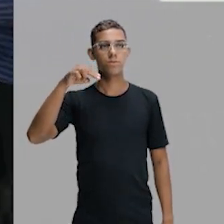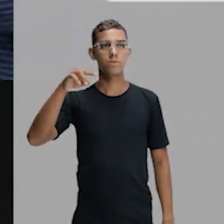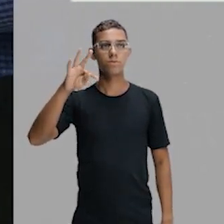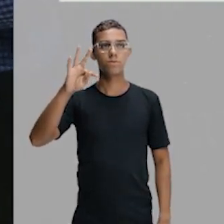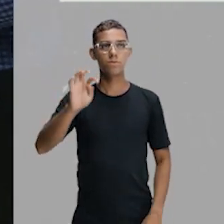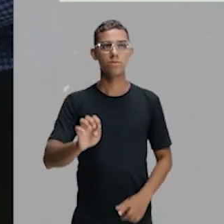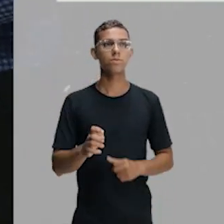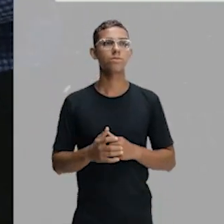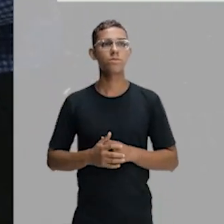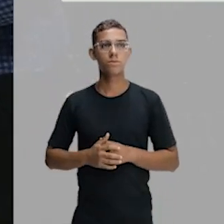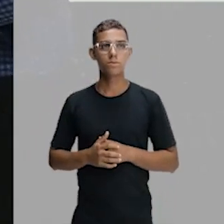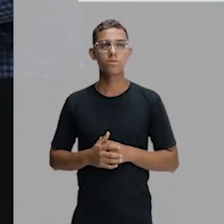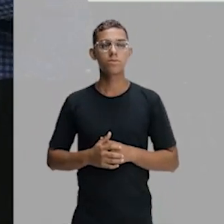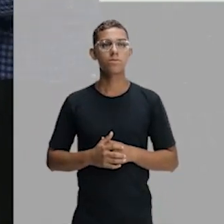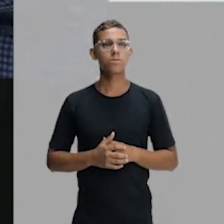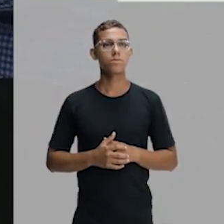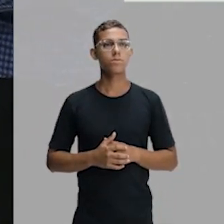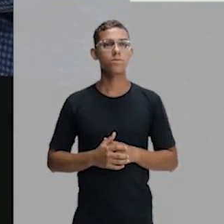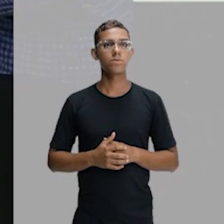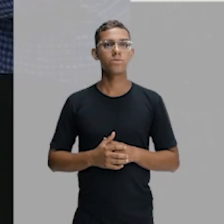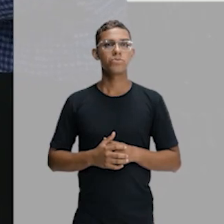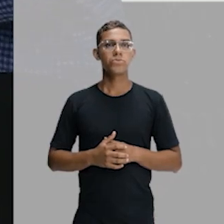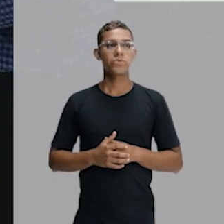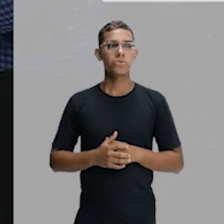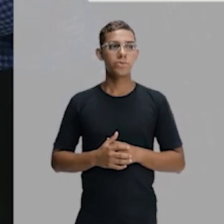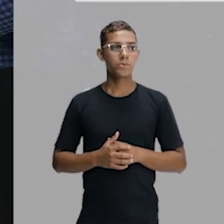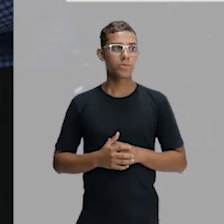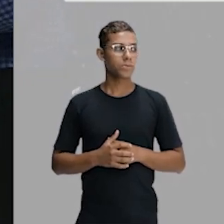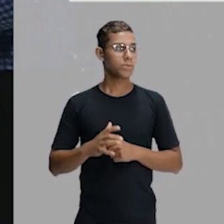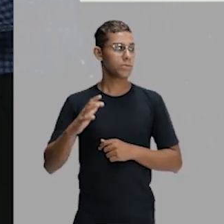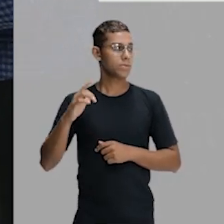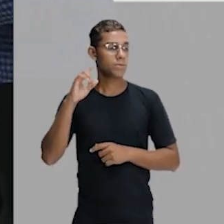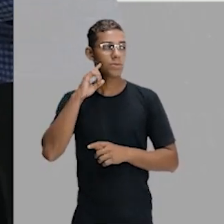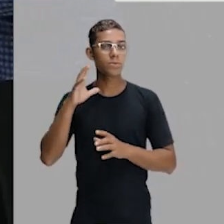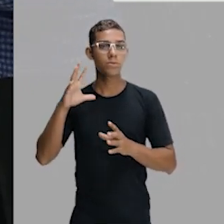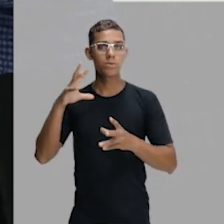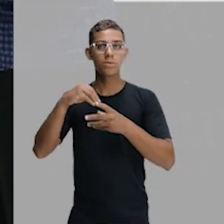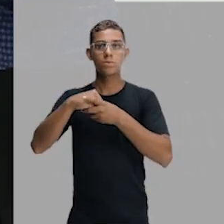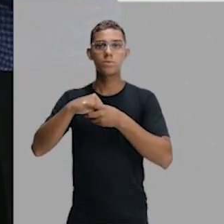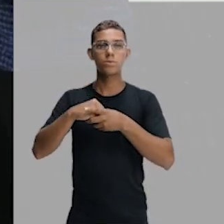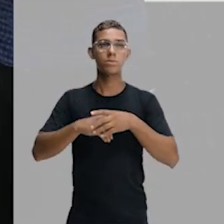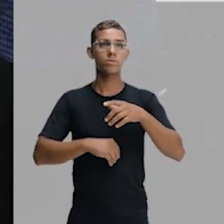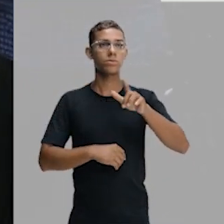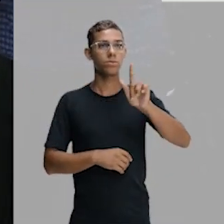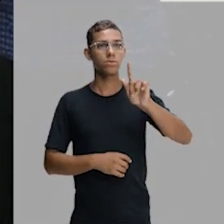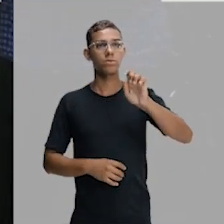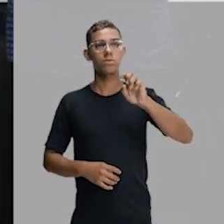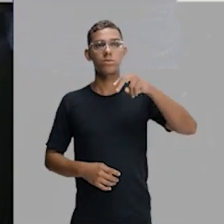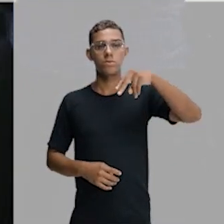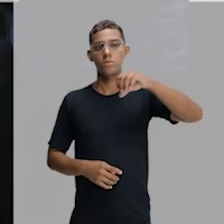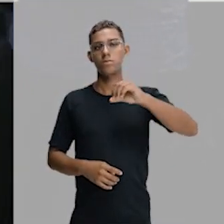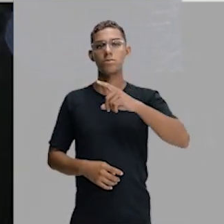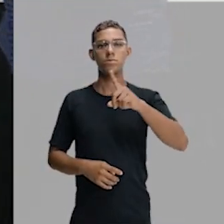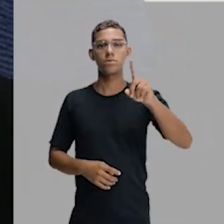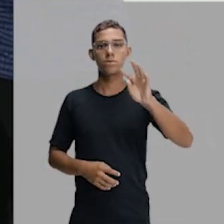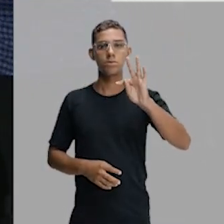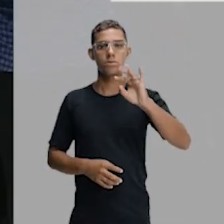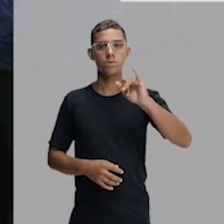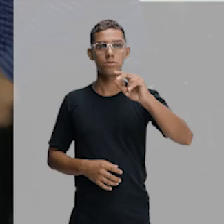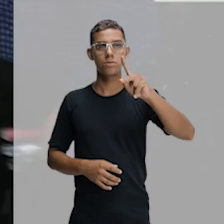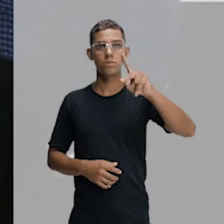Então, o fenótipo, ele é o resultado da interação do genótipo com o ambiente. Ou